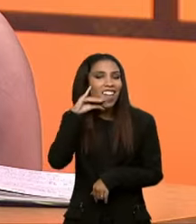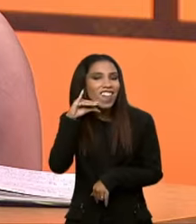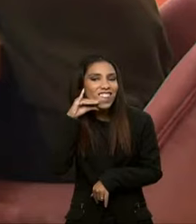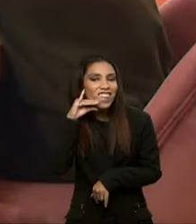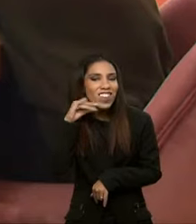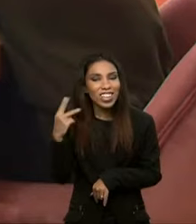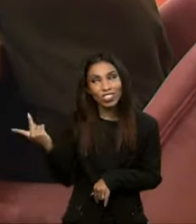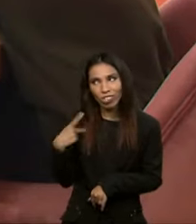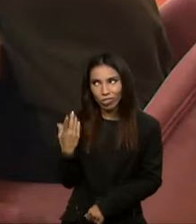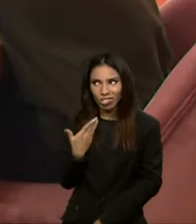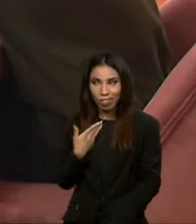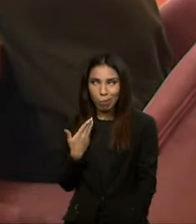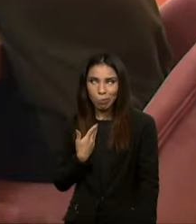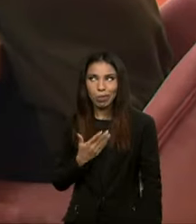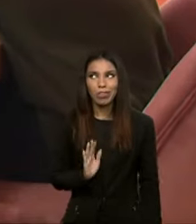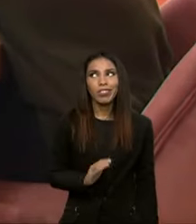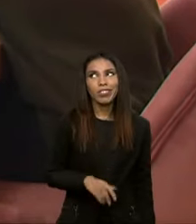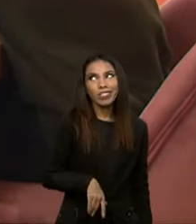amigas.